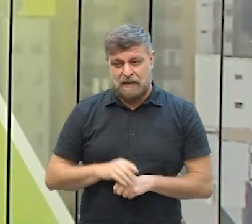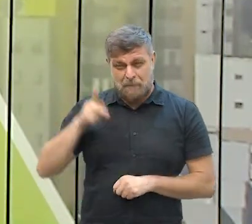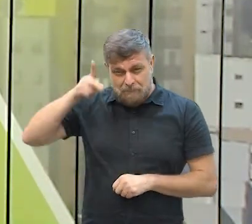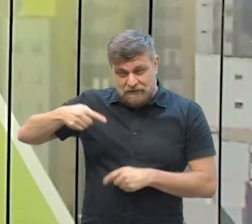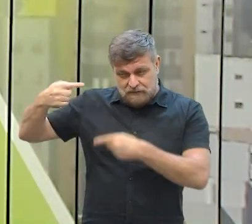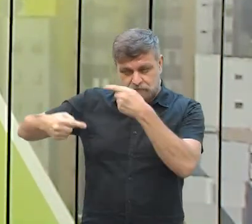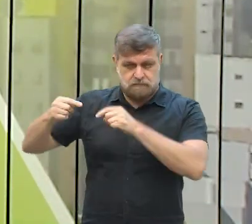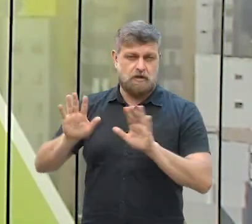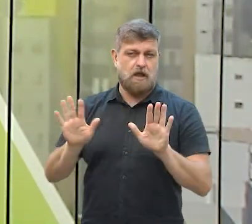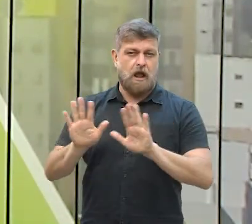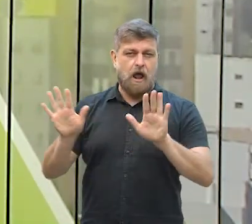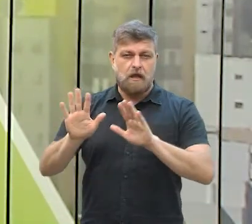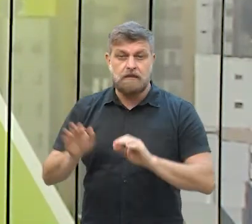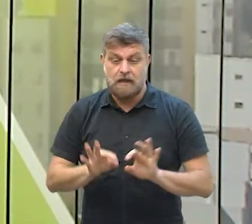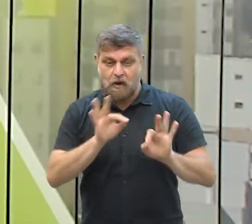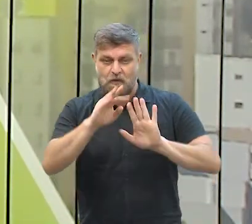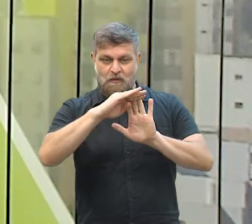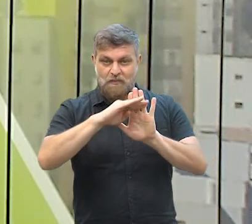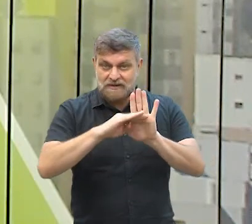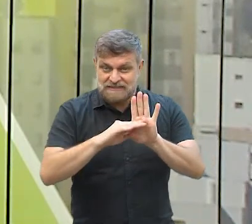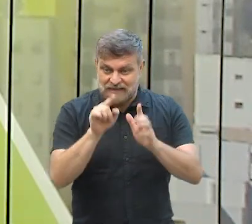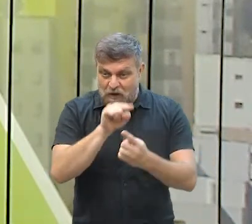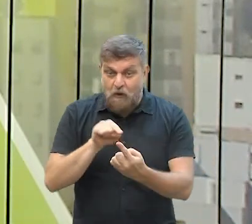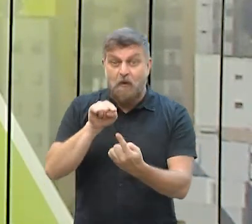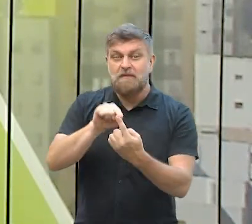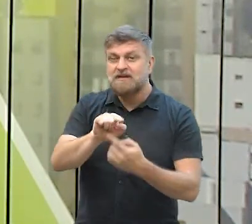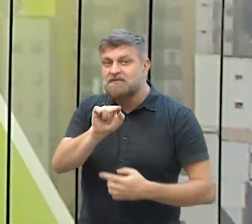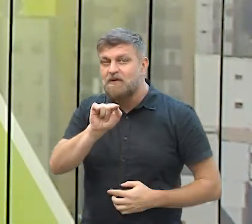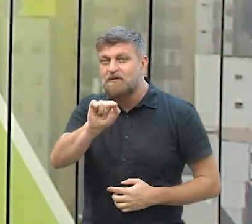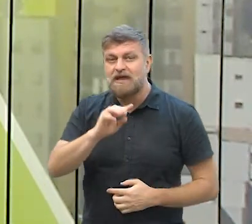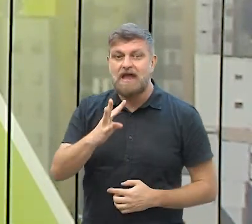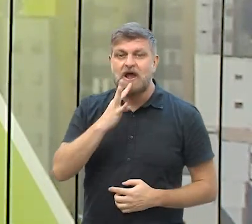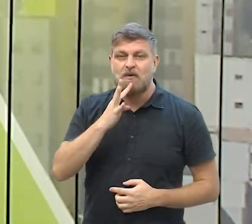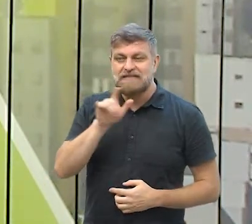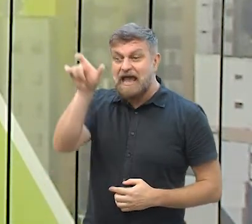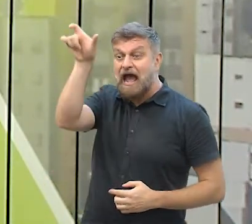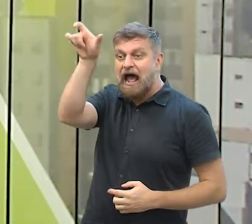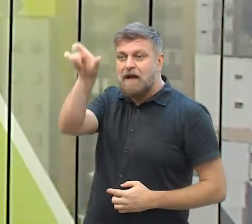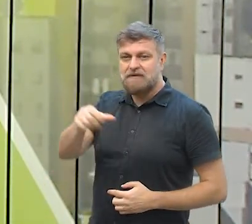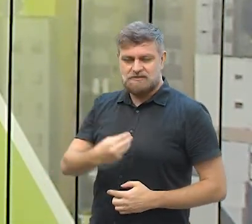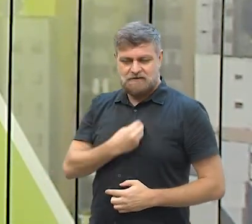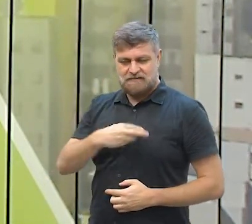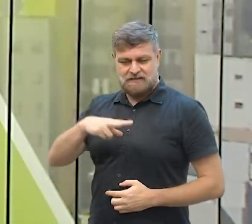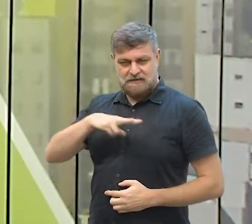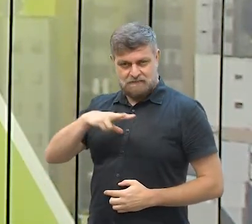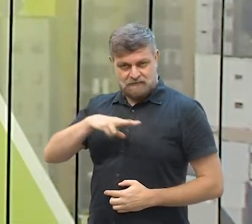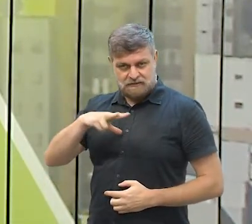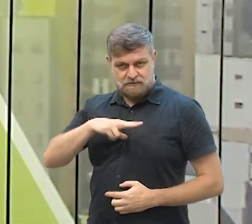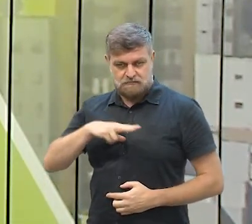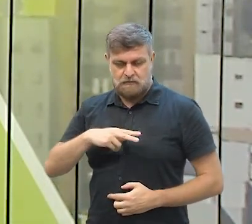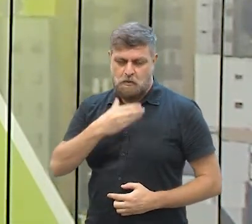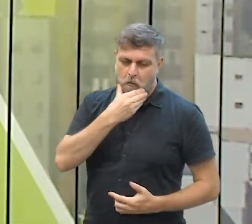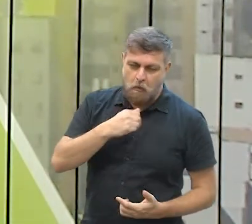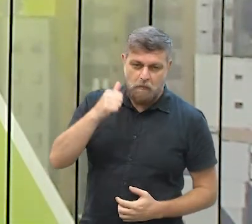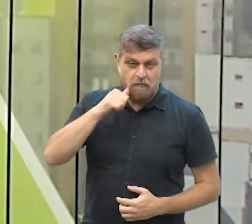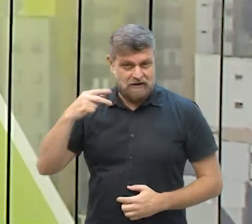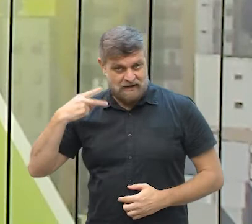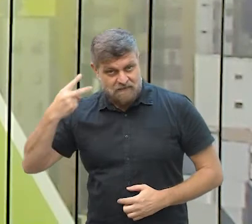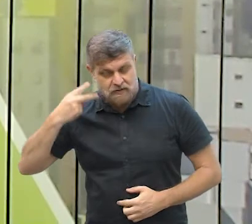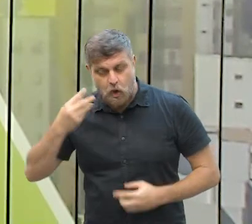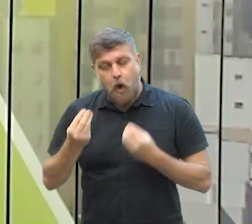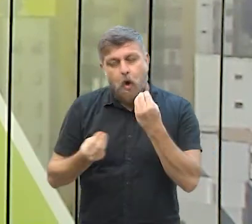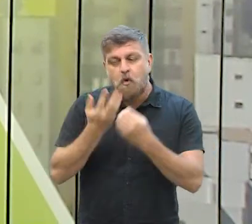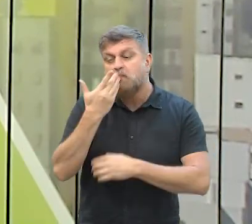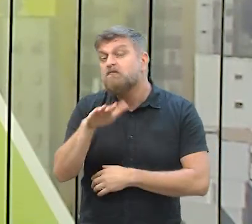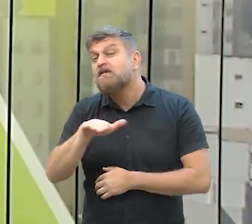política, dos projetos. O nosso objetivo é saber mais sobre a vida do vereador ou da vereadora, como foi a